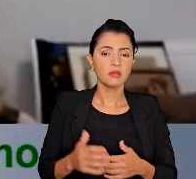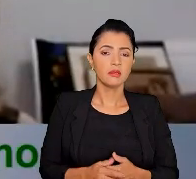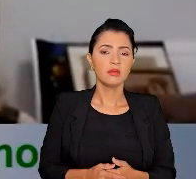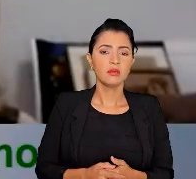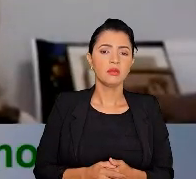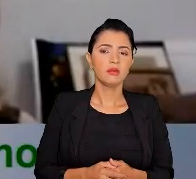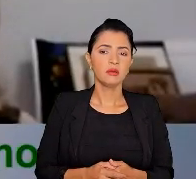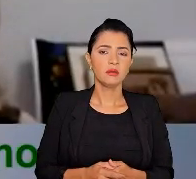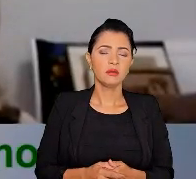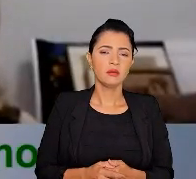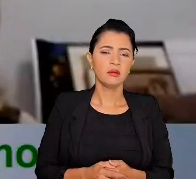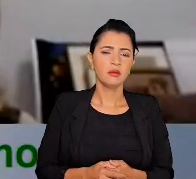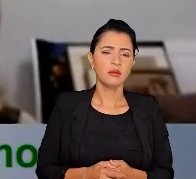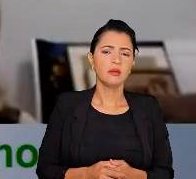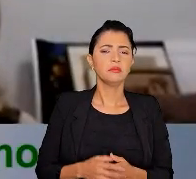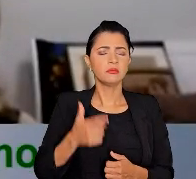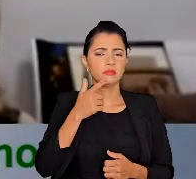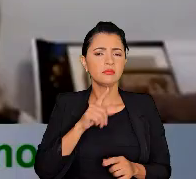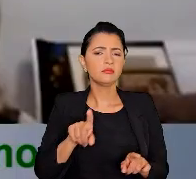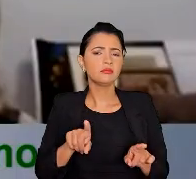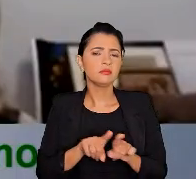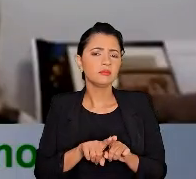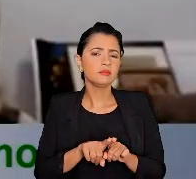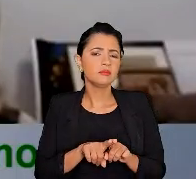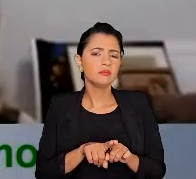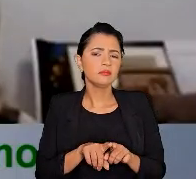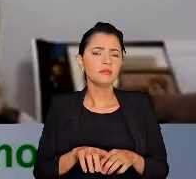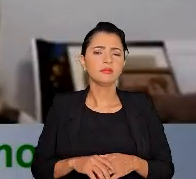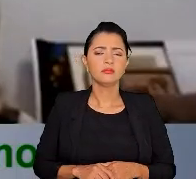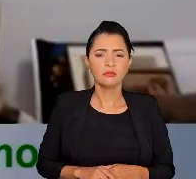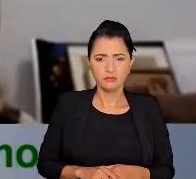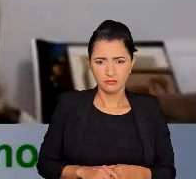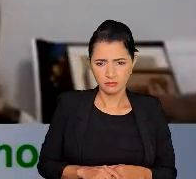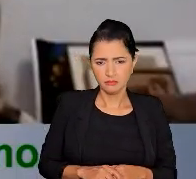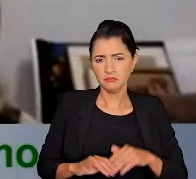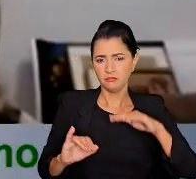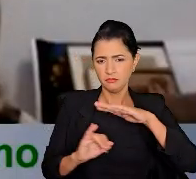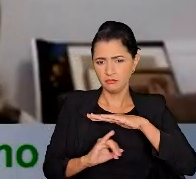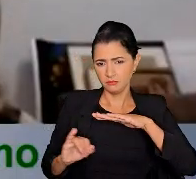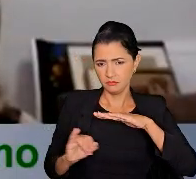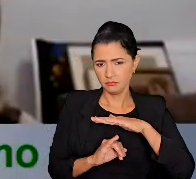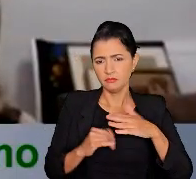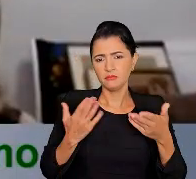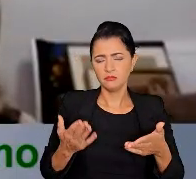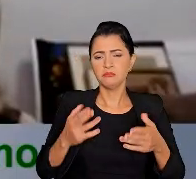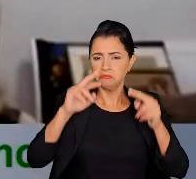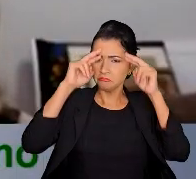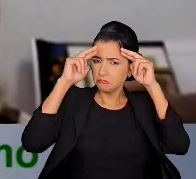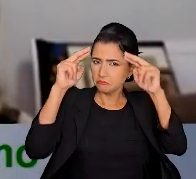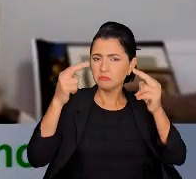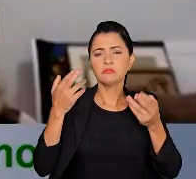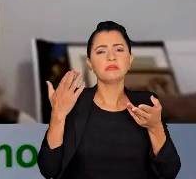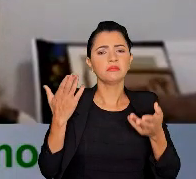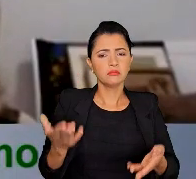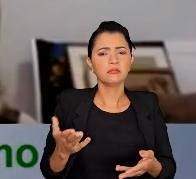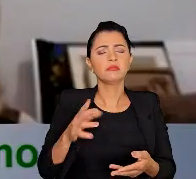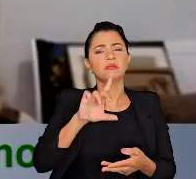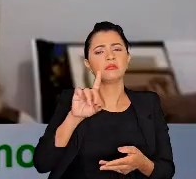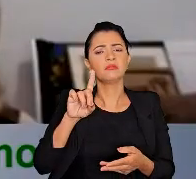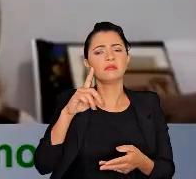uma espécie de compliance de educação institucional de respeito às datas